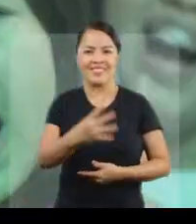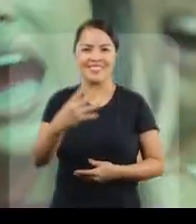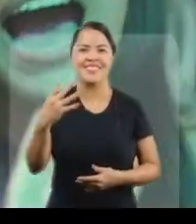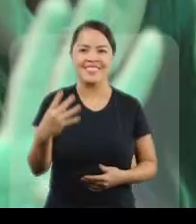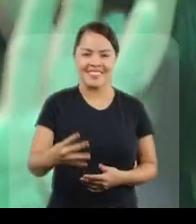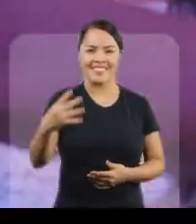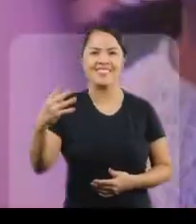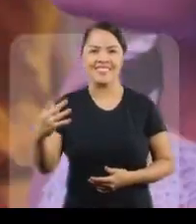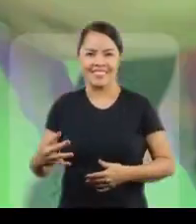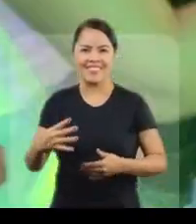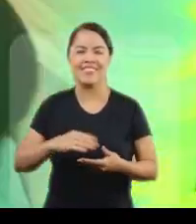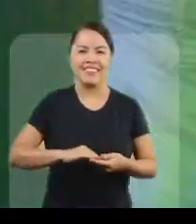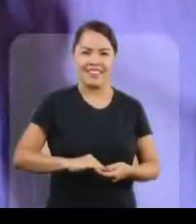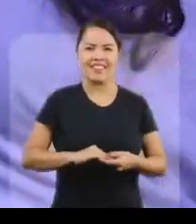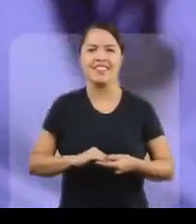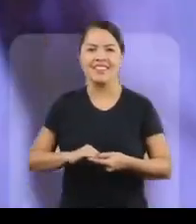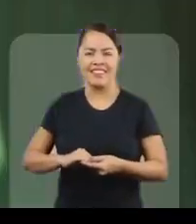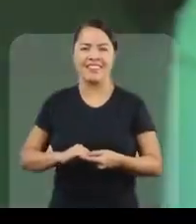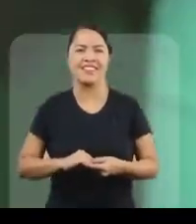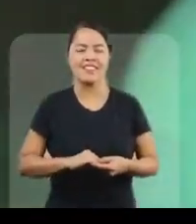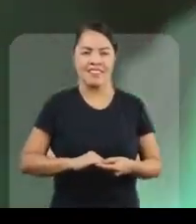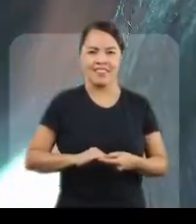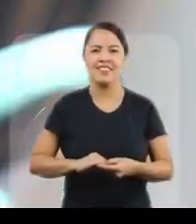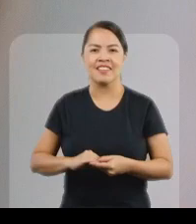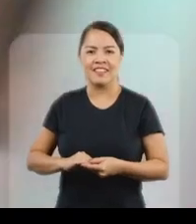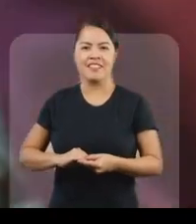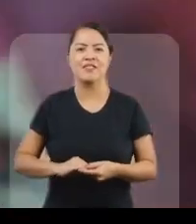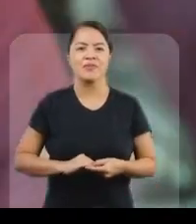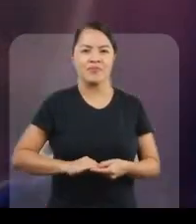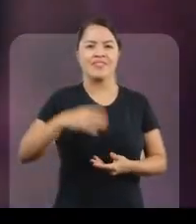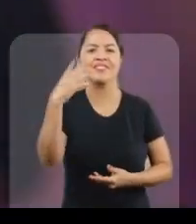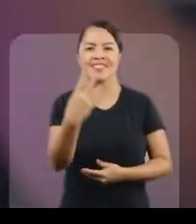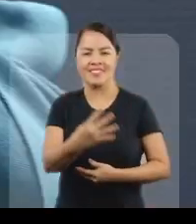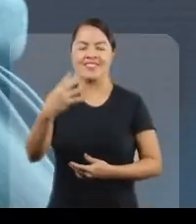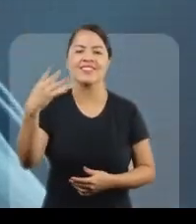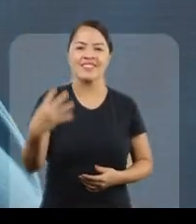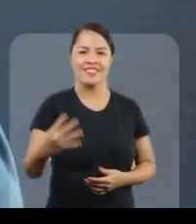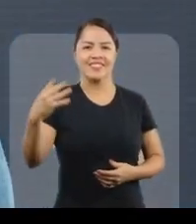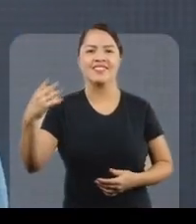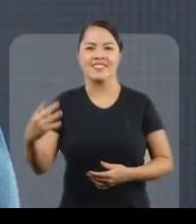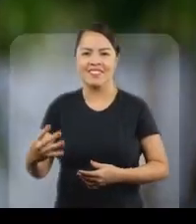do 444! Vai, vai, vai, vai, vai, vai,